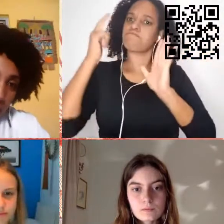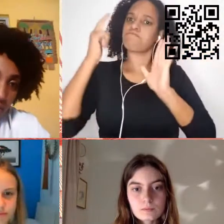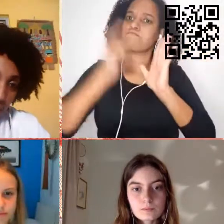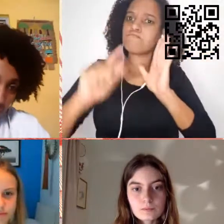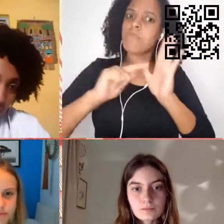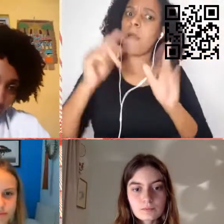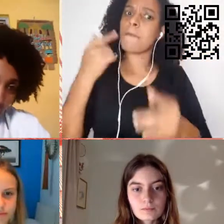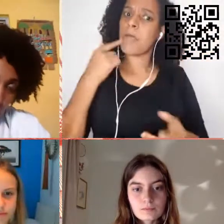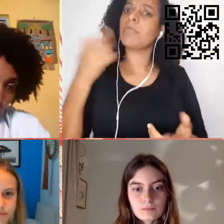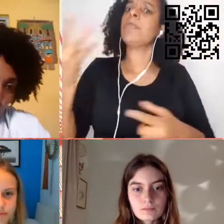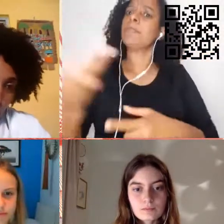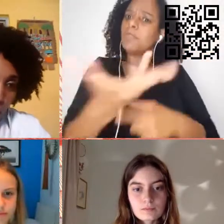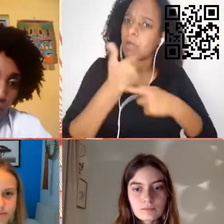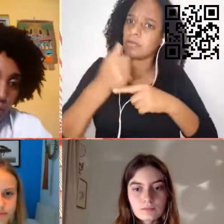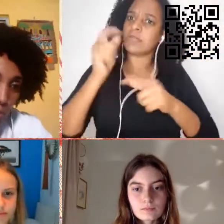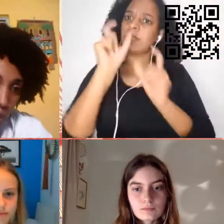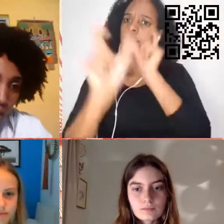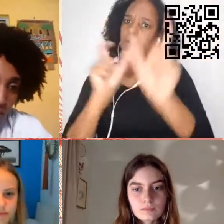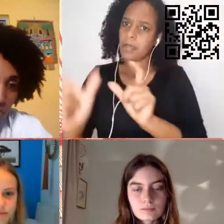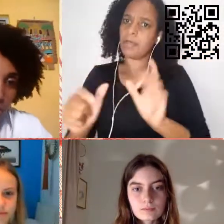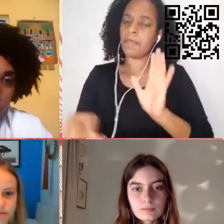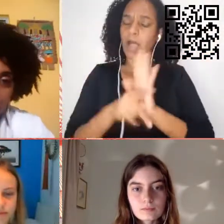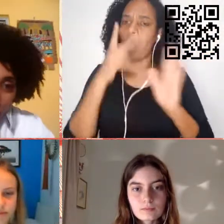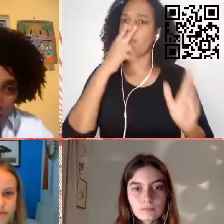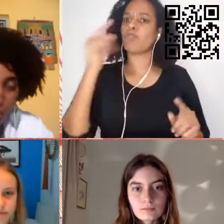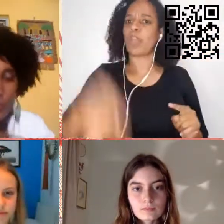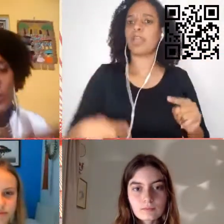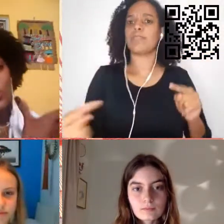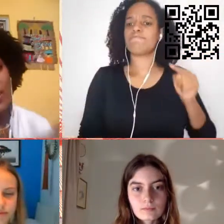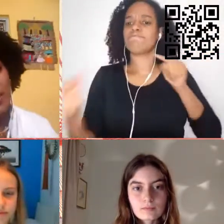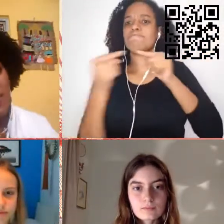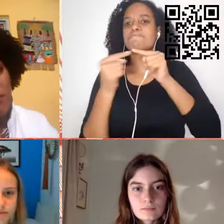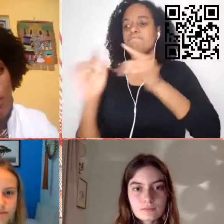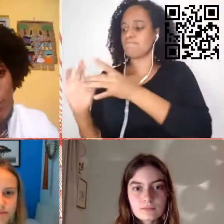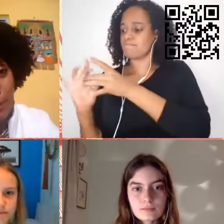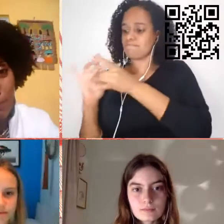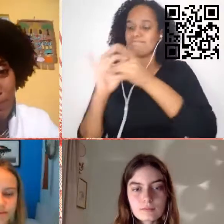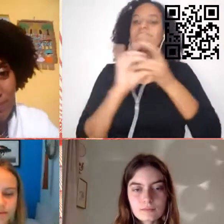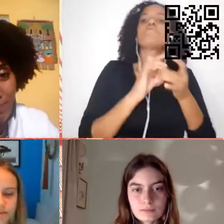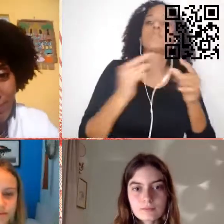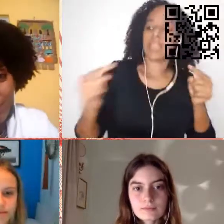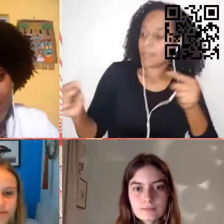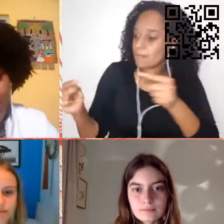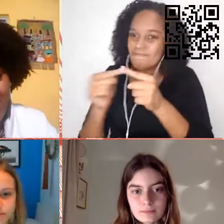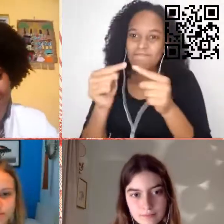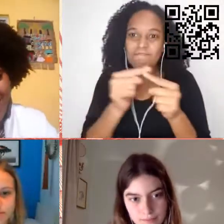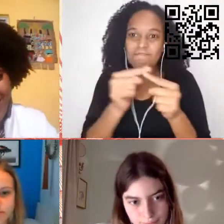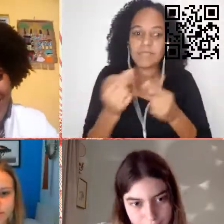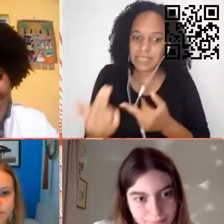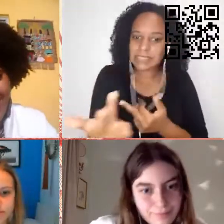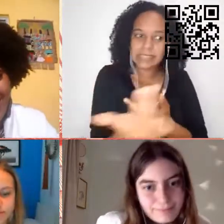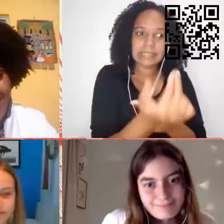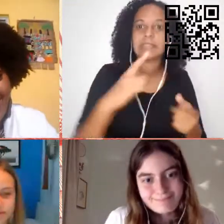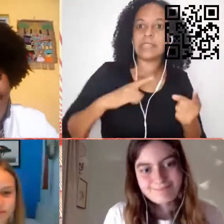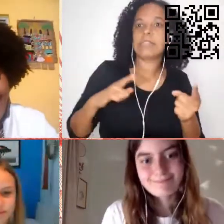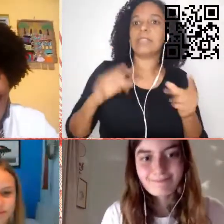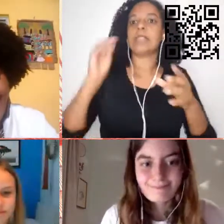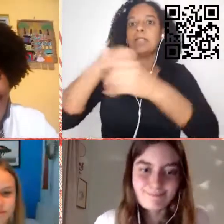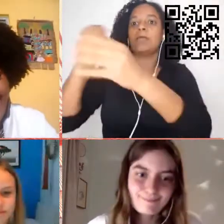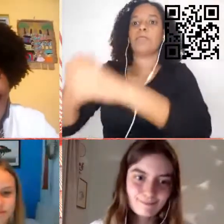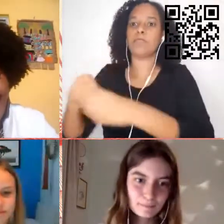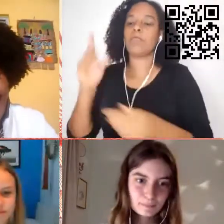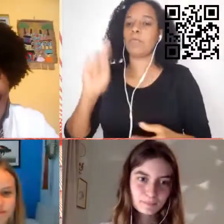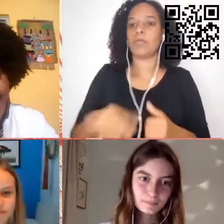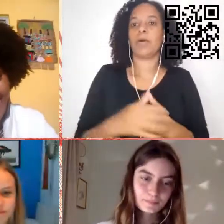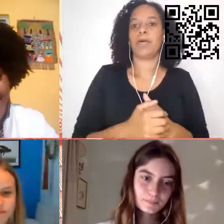da palavra. Eu acho que eu posso resumir esse fio que costura dessa forma. Ah, que belo.